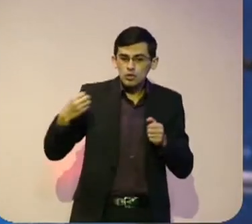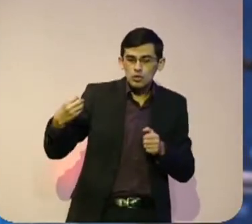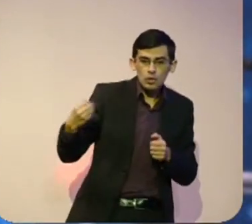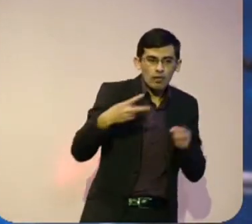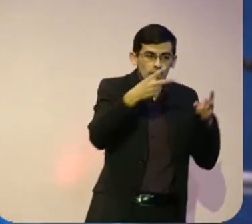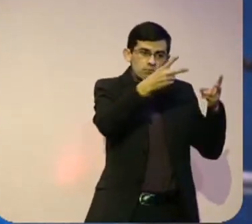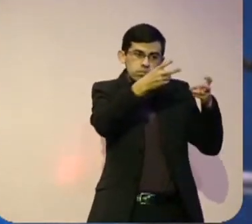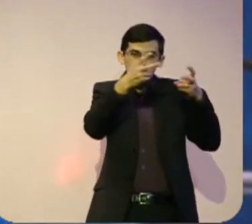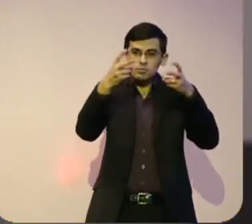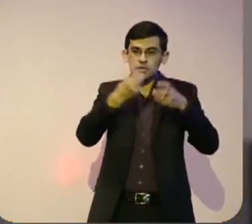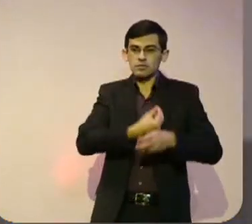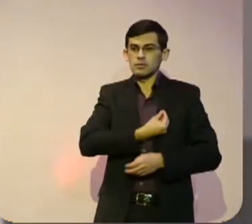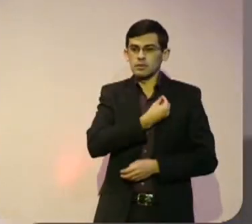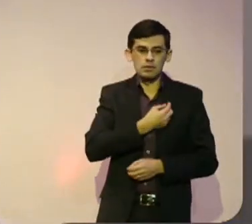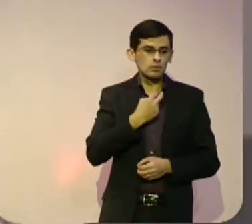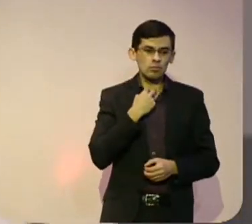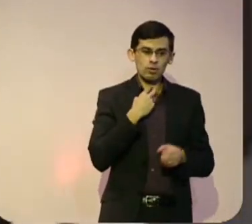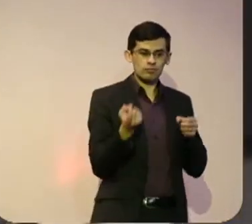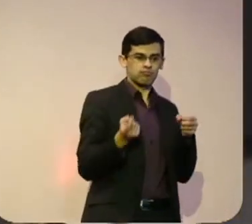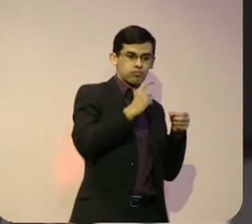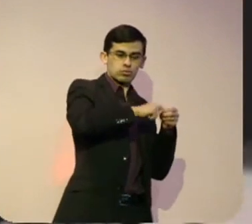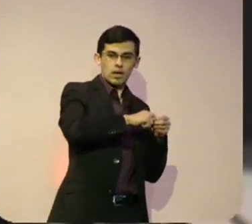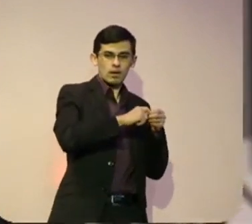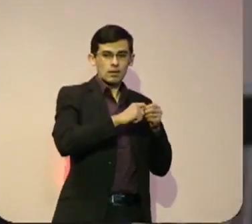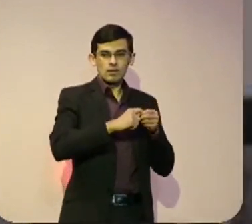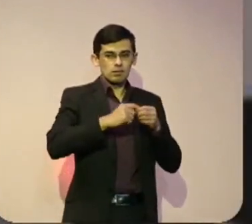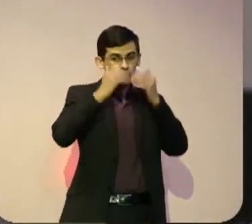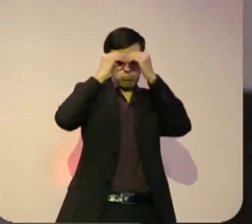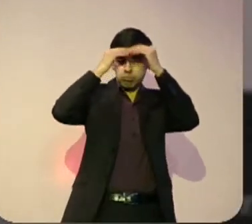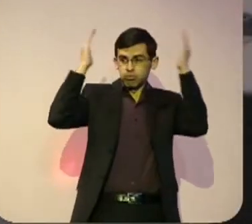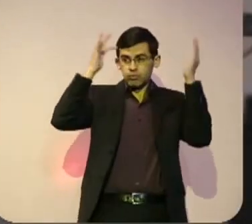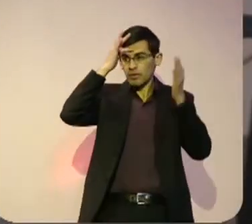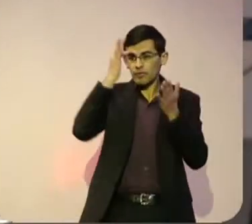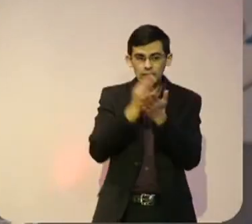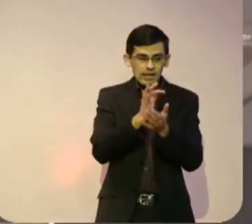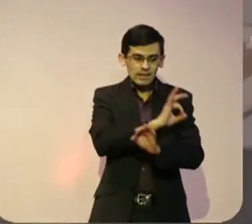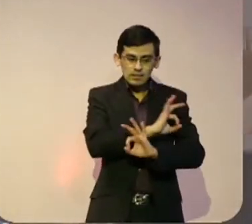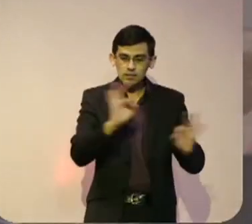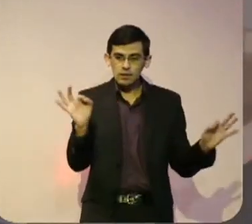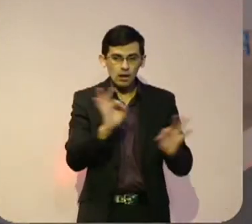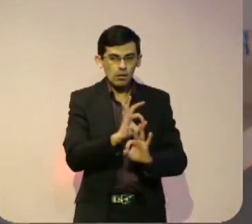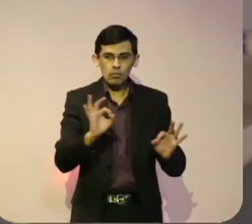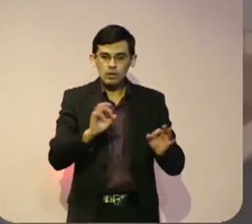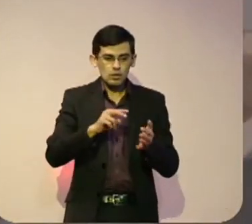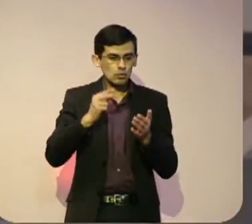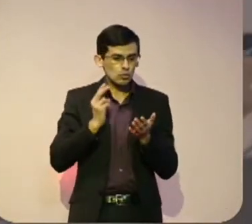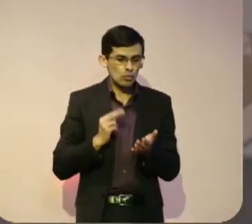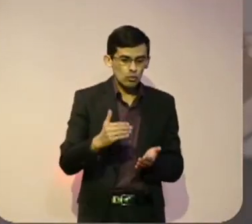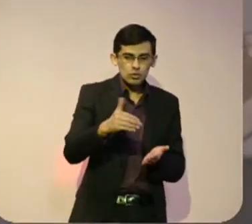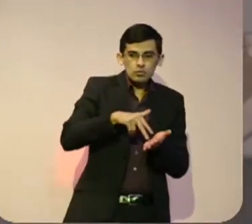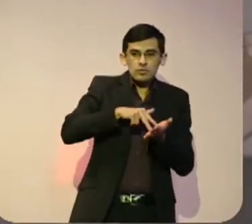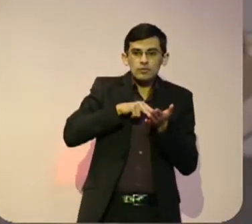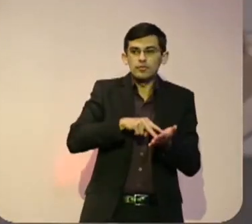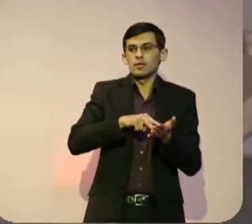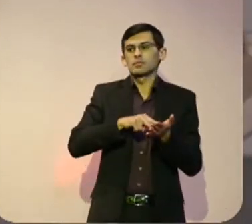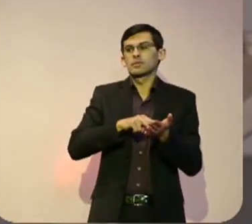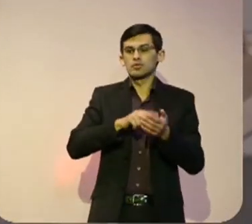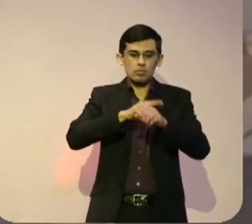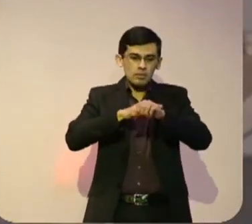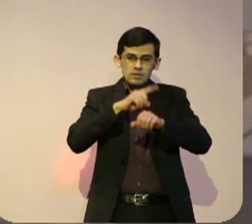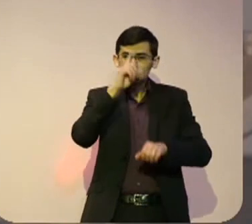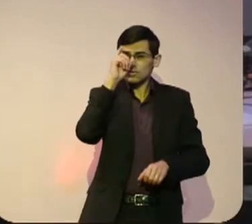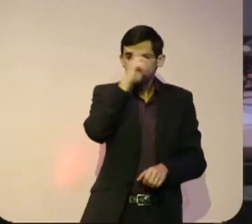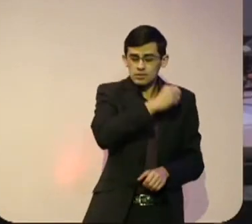percepções de vida. Não retroceda, não abandone essa fé, não desista do Senhor no meio das dificuldades da